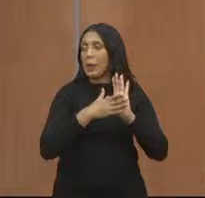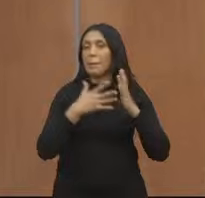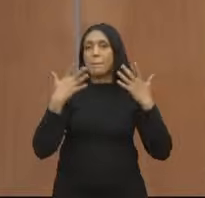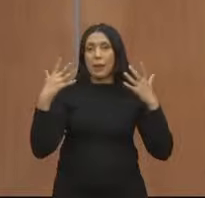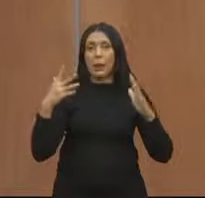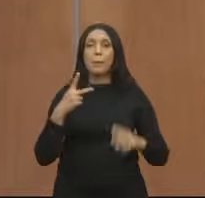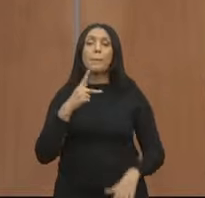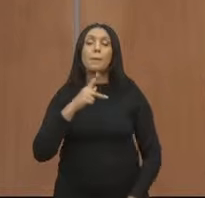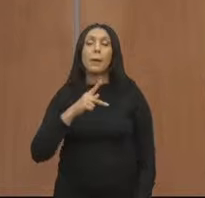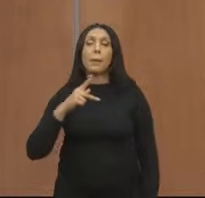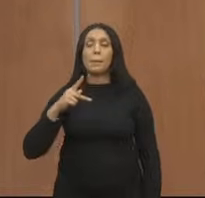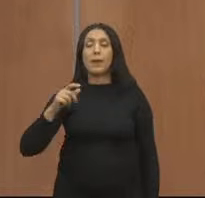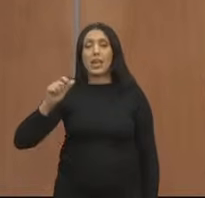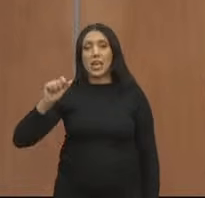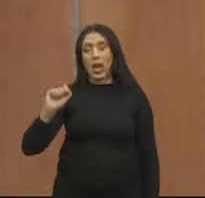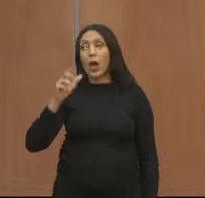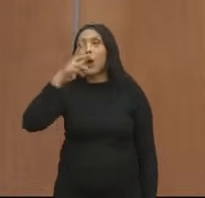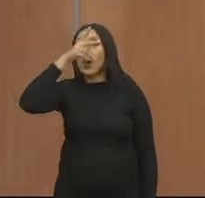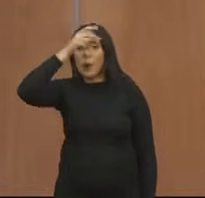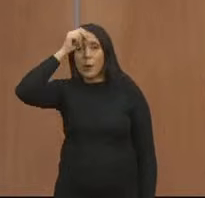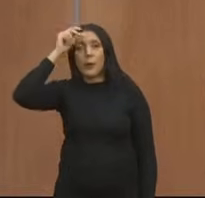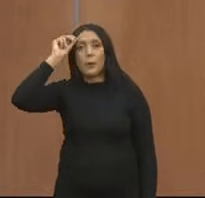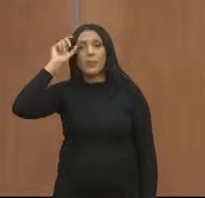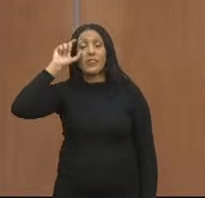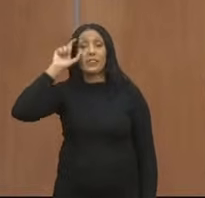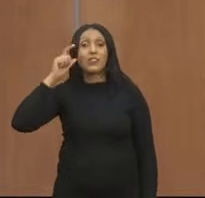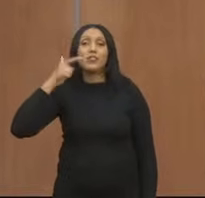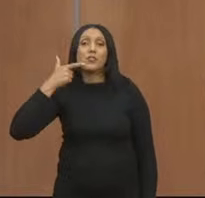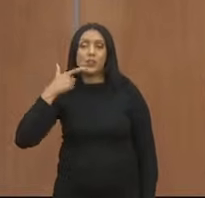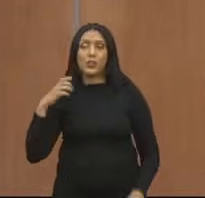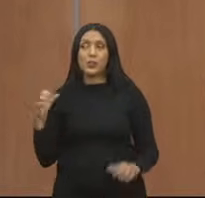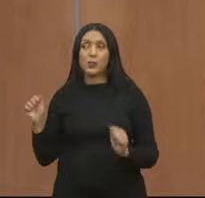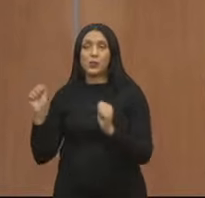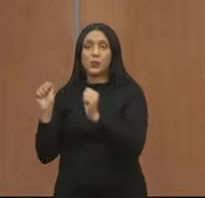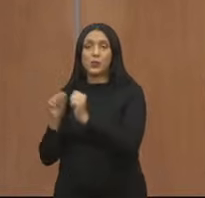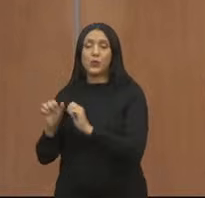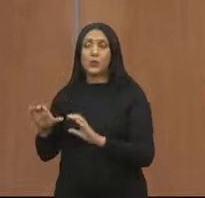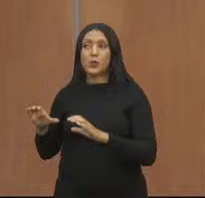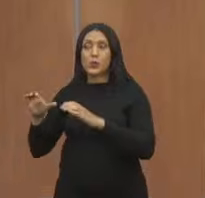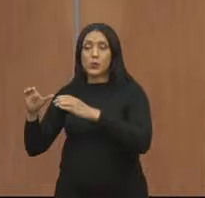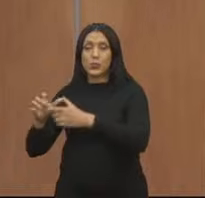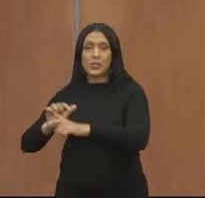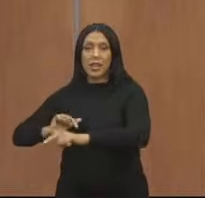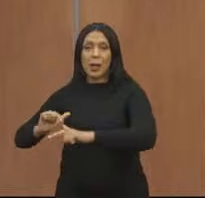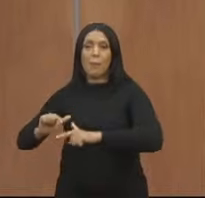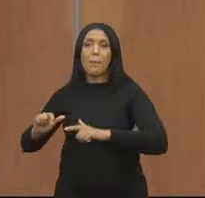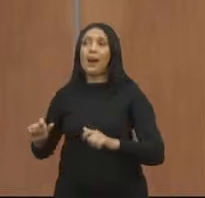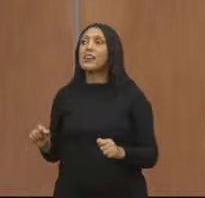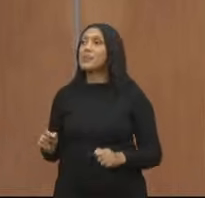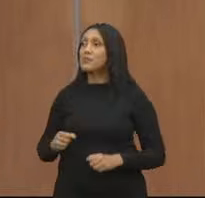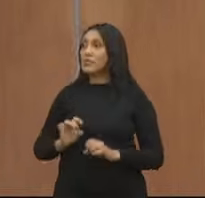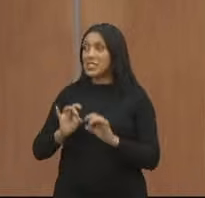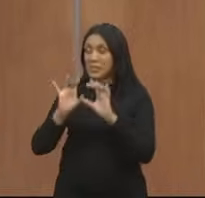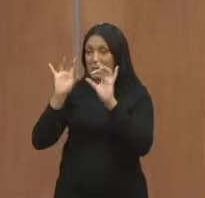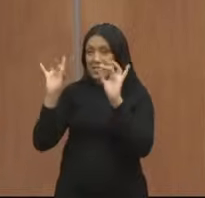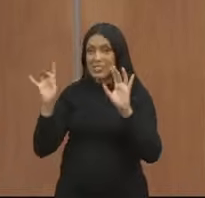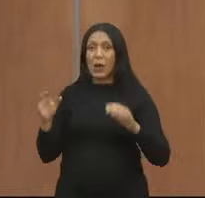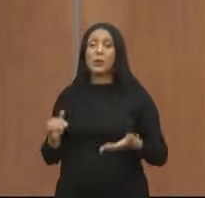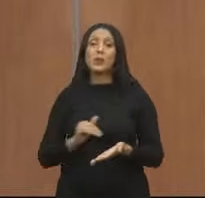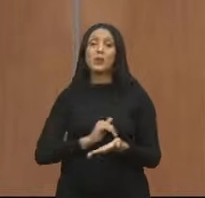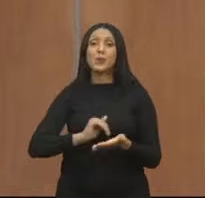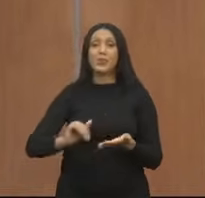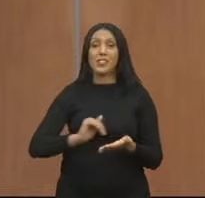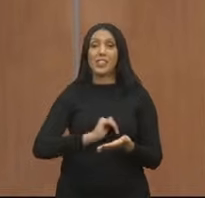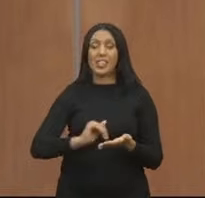PPA, prefeito Celso Florencio, com a sua equipe de governo, de maneira especial o secretário Guilherme Seixas, de